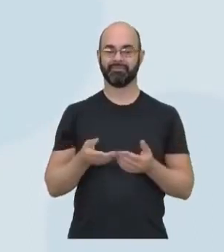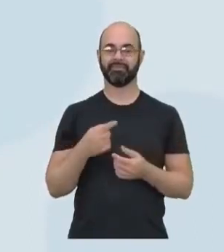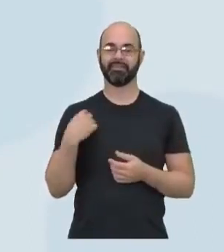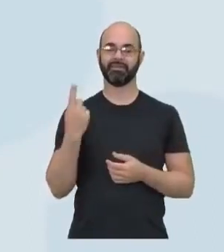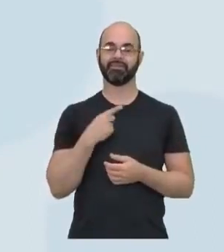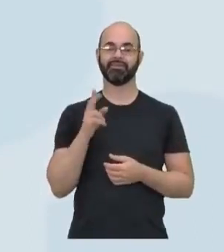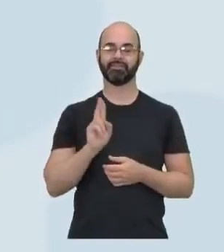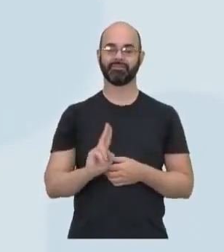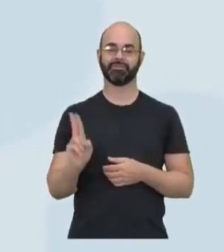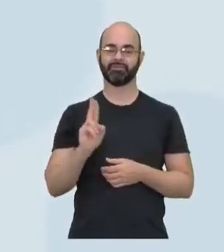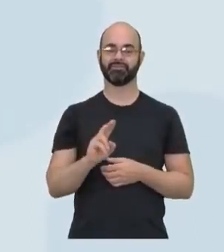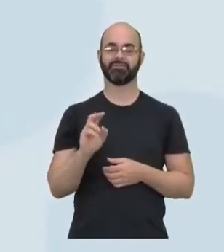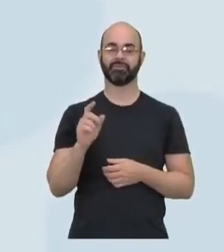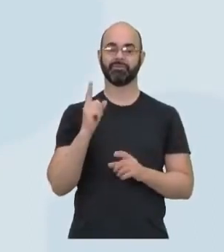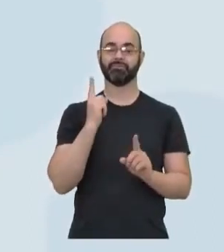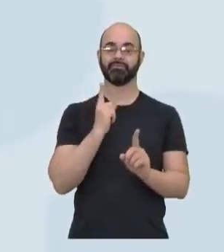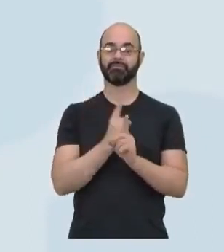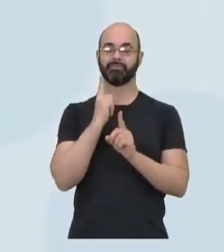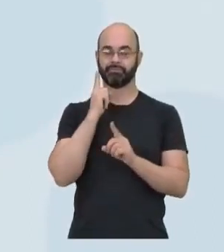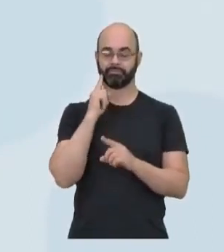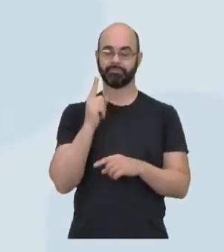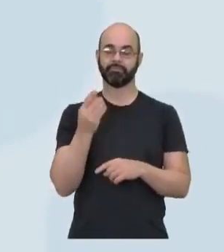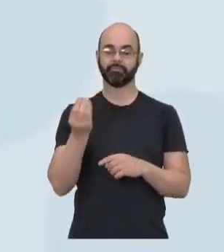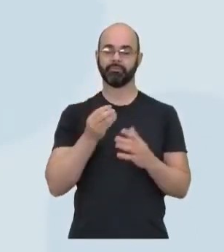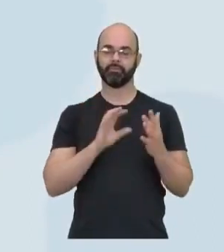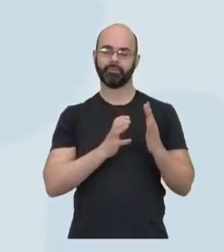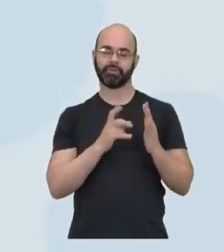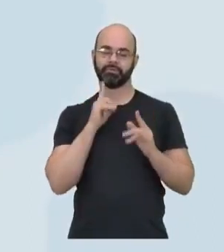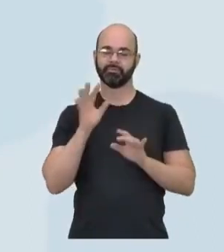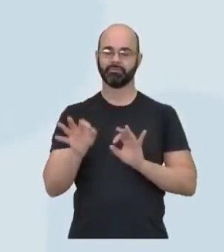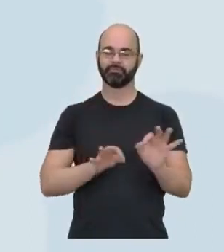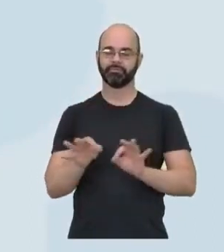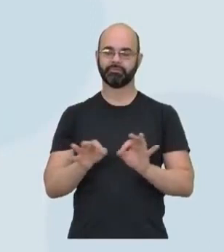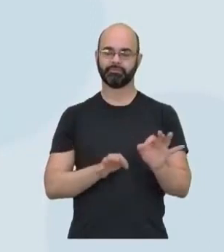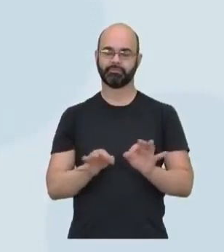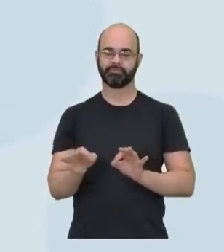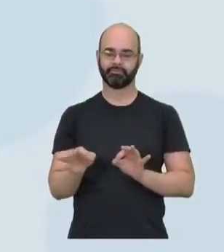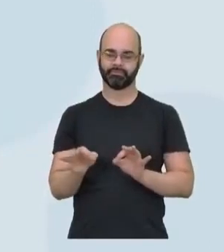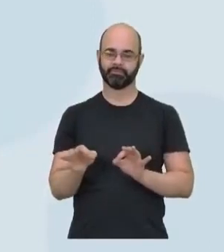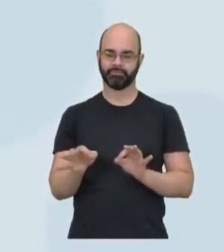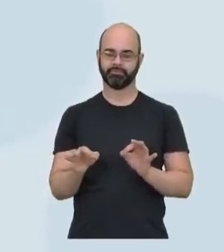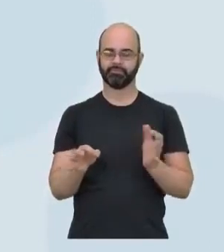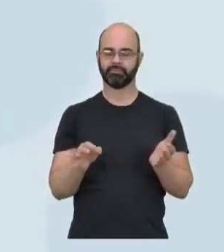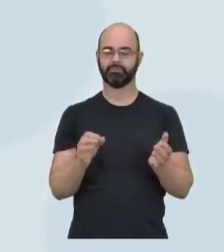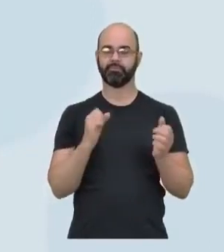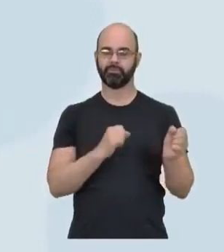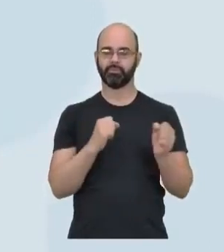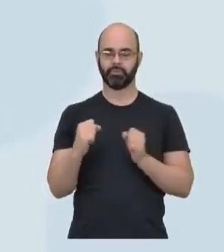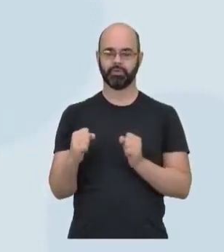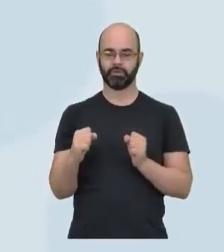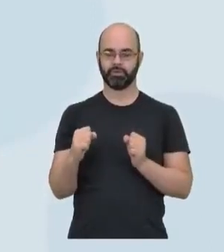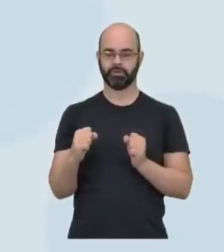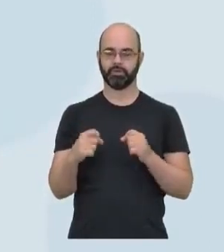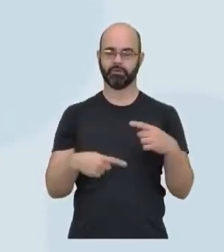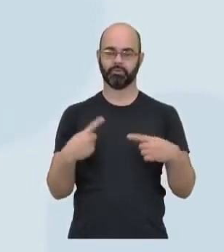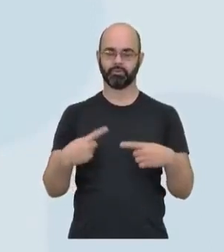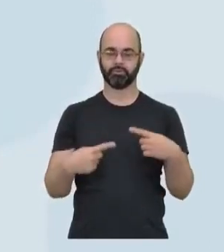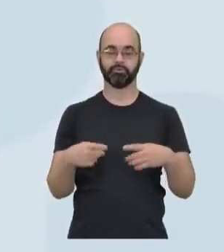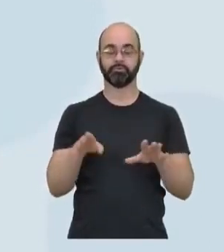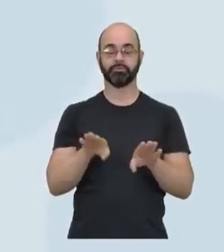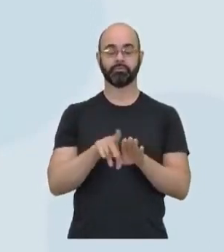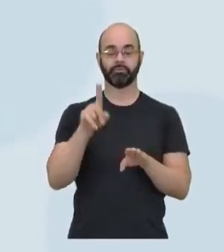utilizamos a habilidade identificar os mecanismos de organização do poder político com vistas à compreensão da ideia de